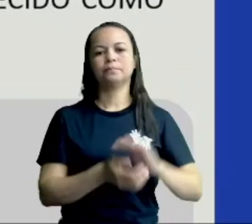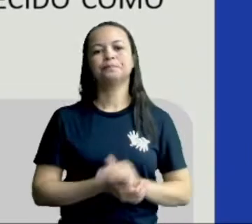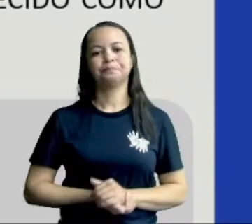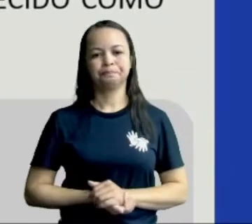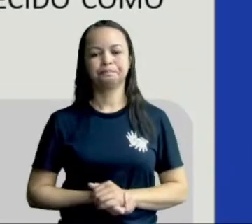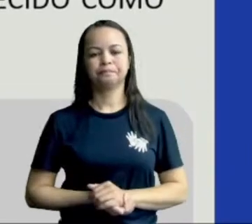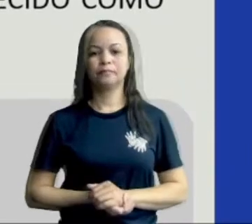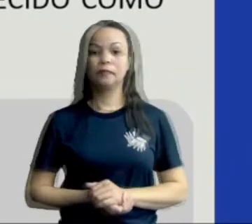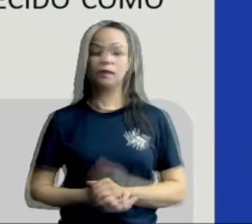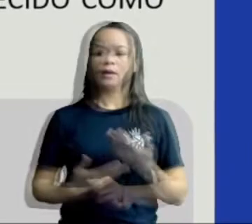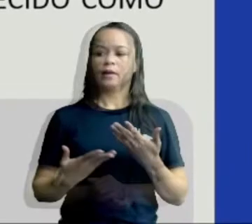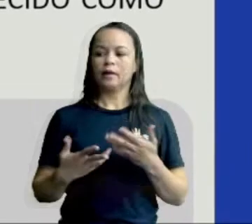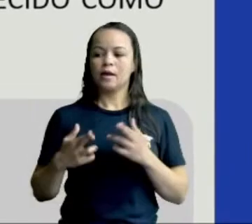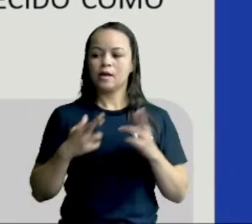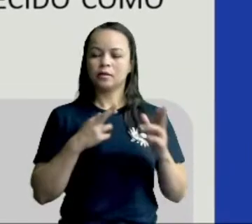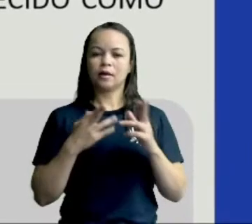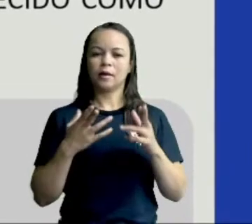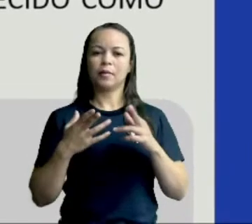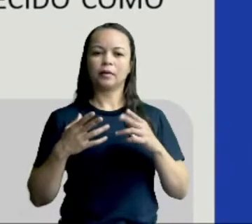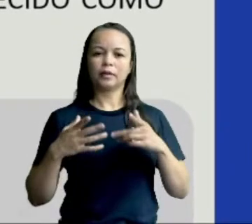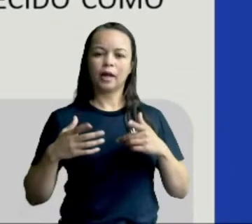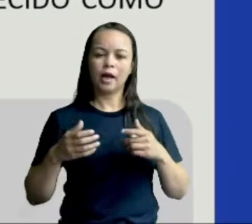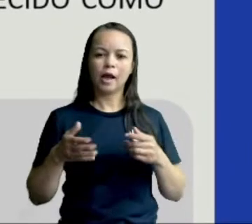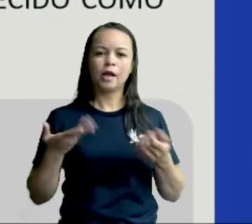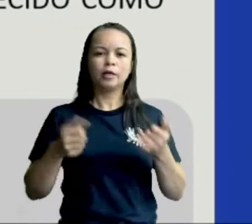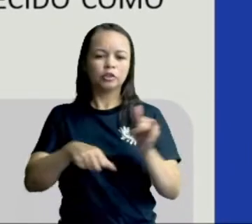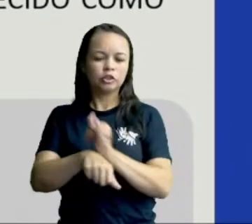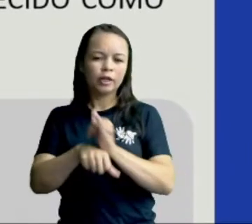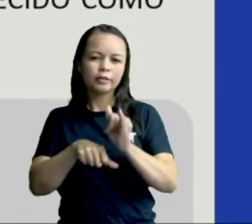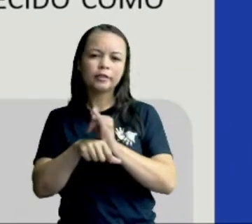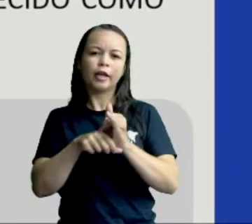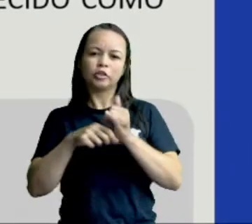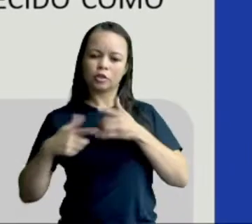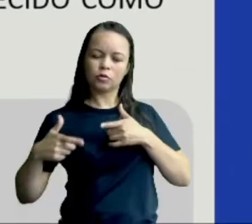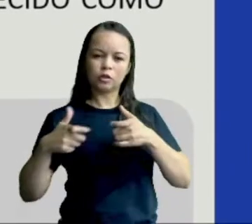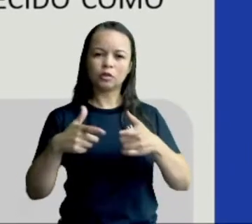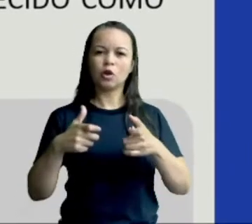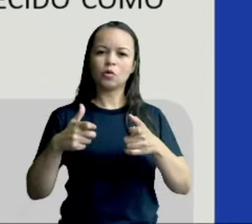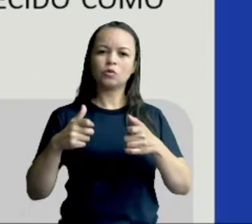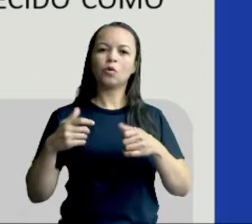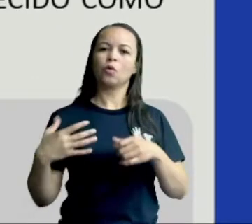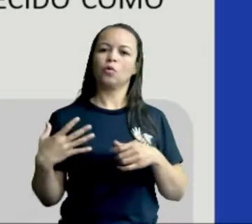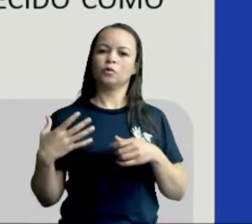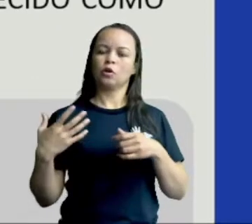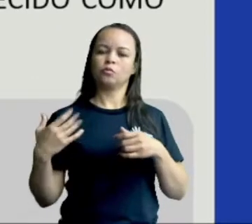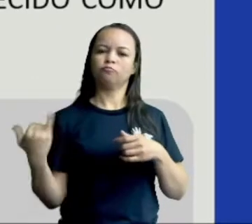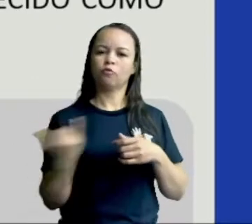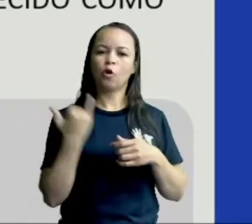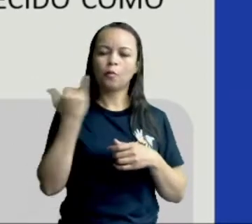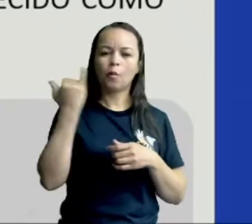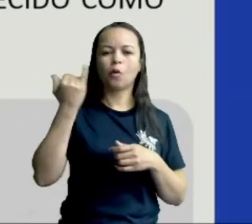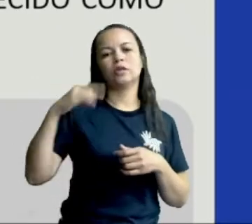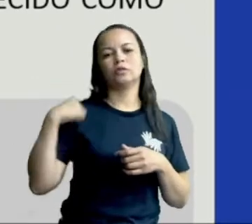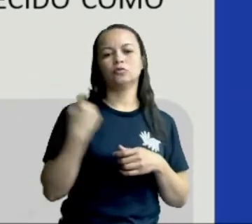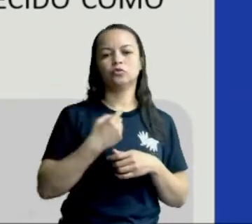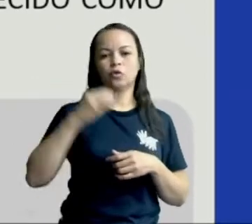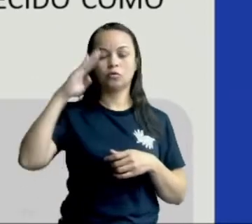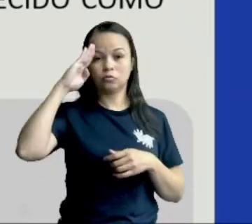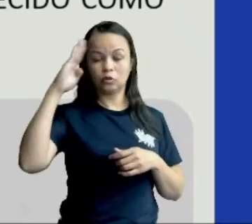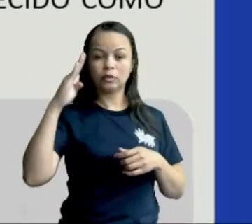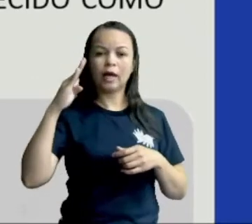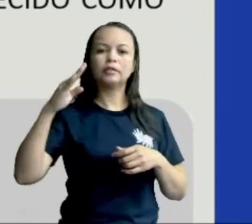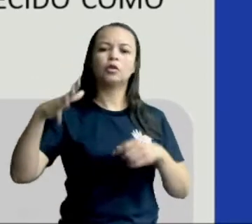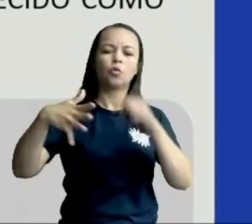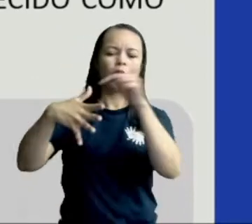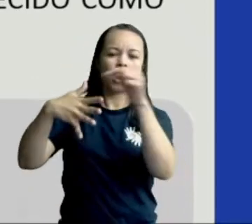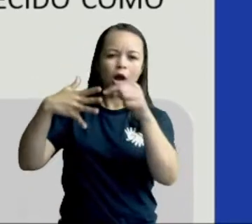Graças à tática empregada a emboscadas, brilhou o valor pessoal dos nossos soldados, entre os quais destacamos